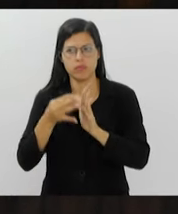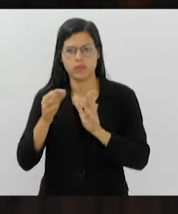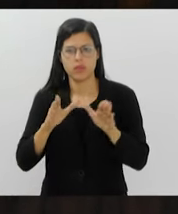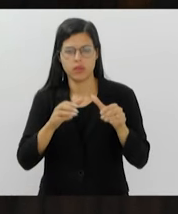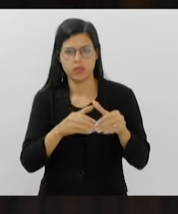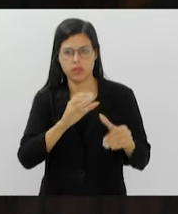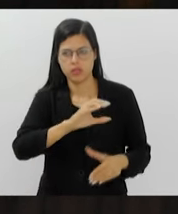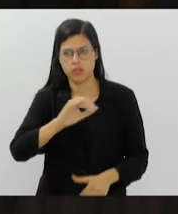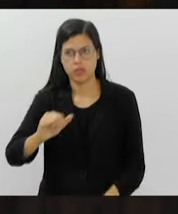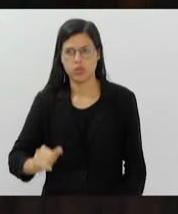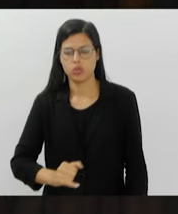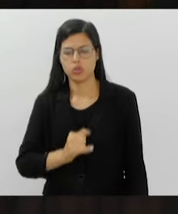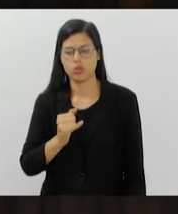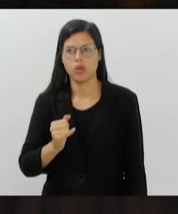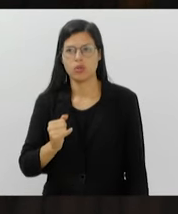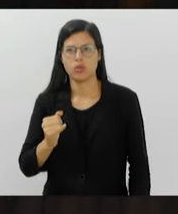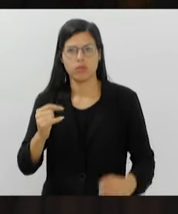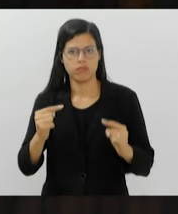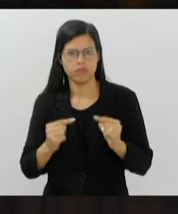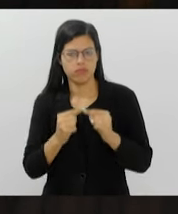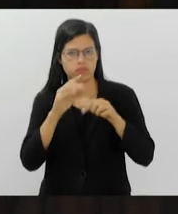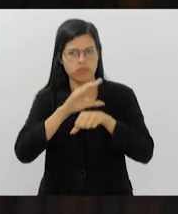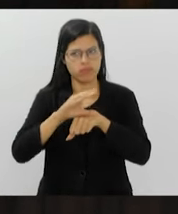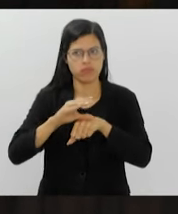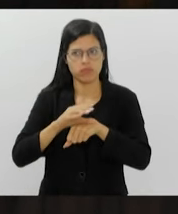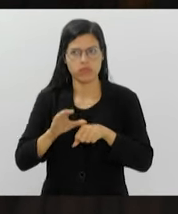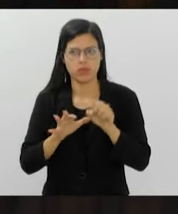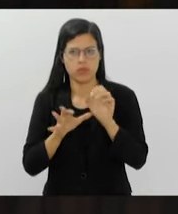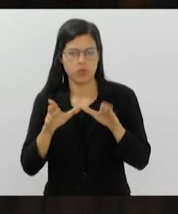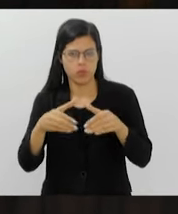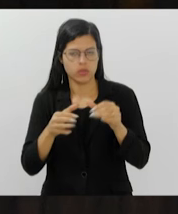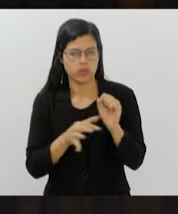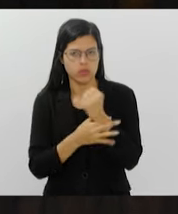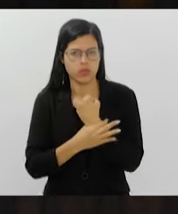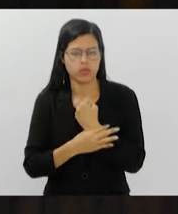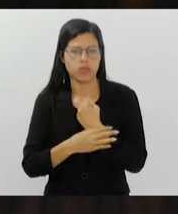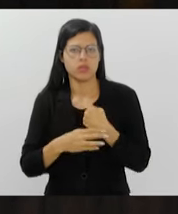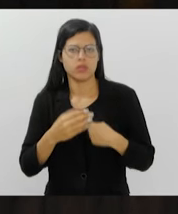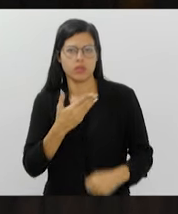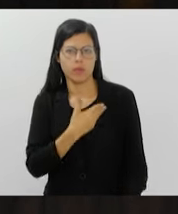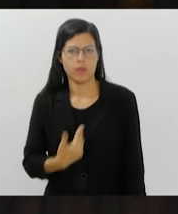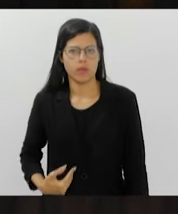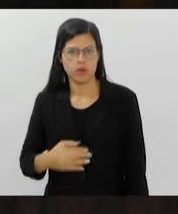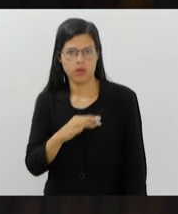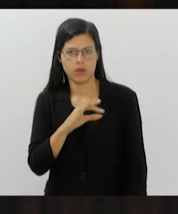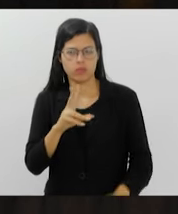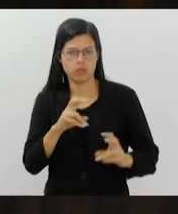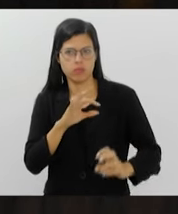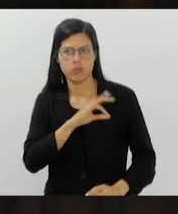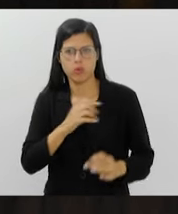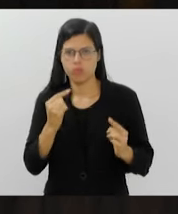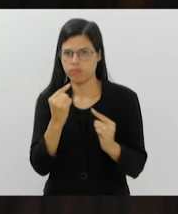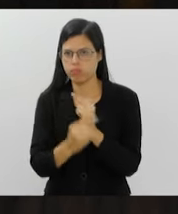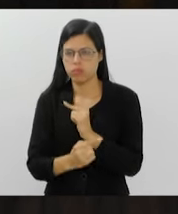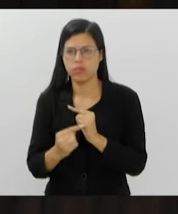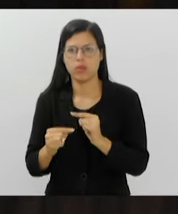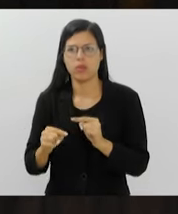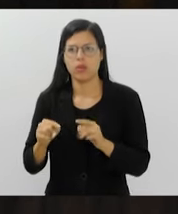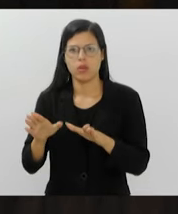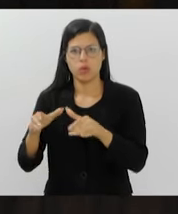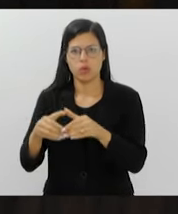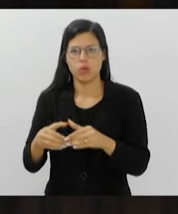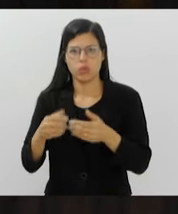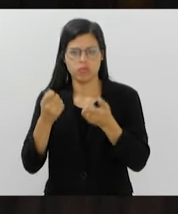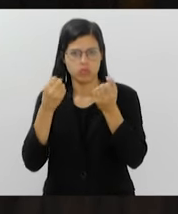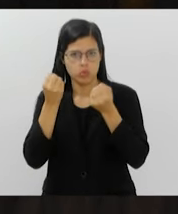e Justiça pela Constitucionalidade, Segurança Pública e Assuntos de Polícia, contrário de Economia, Indústria e Comércio,